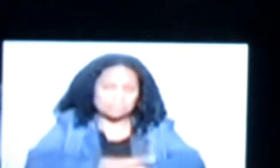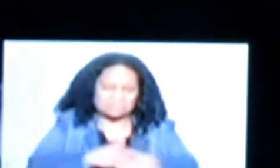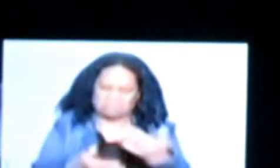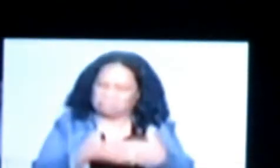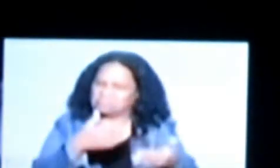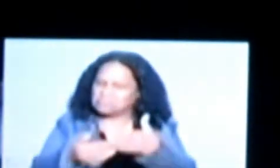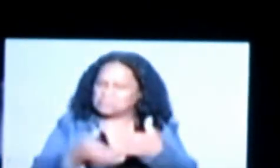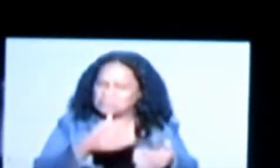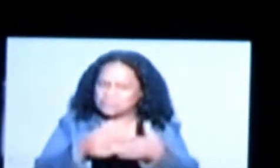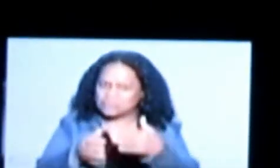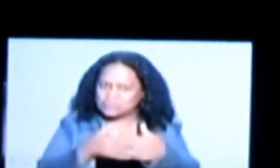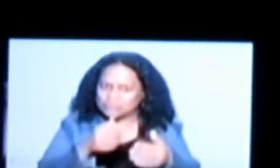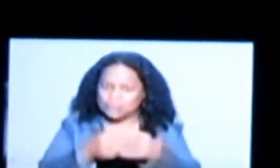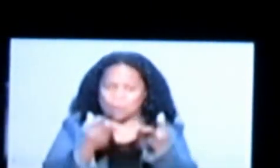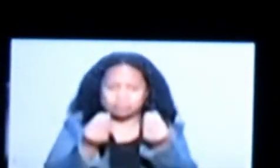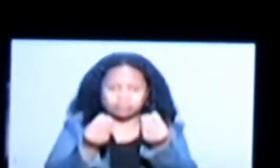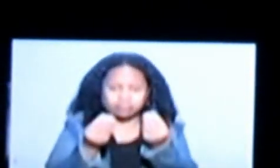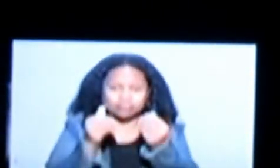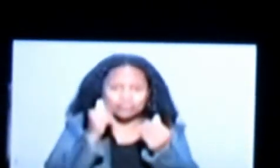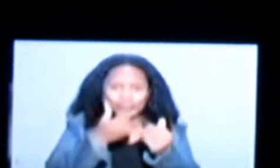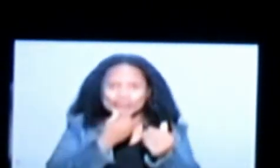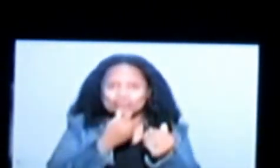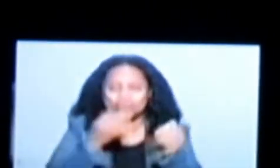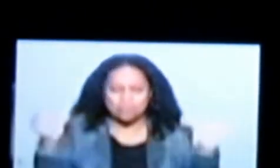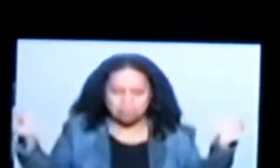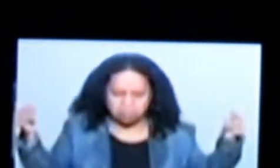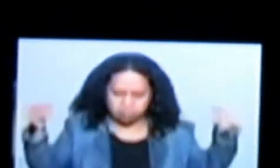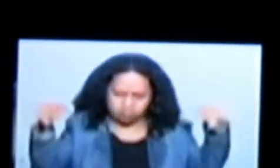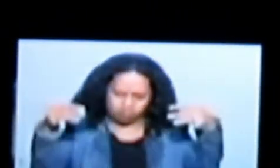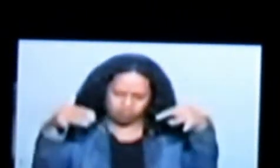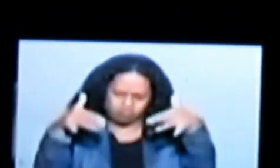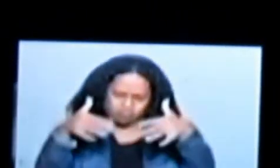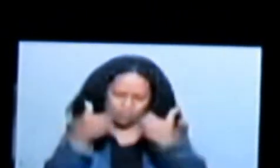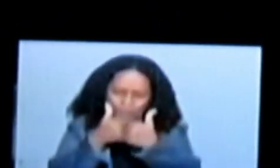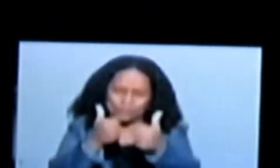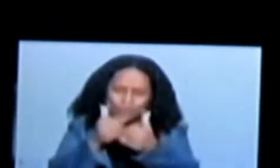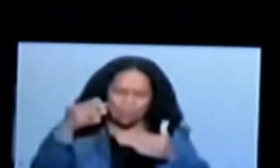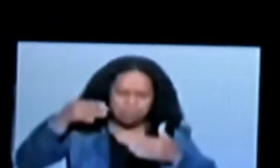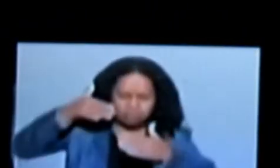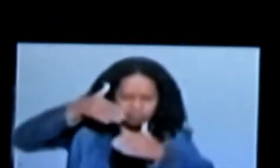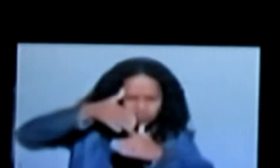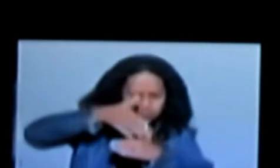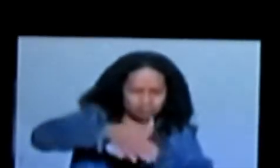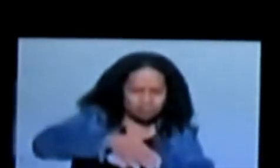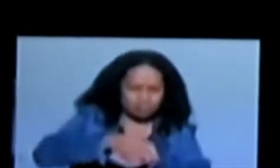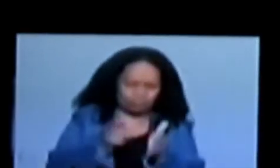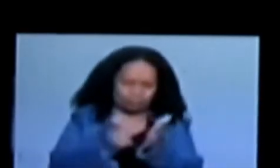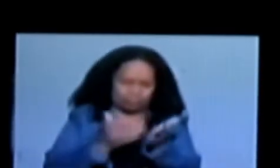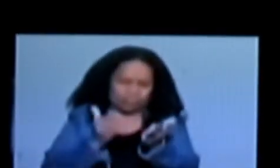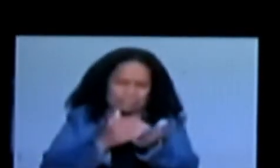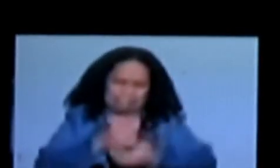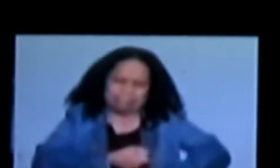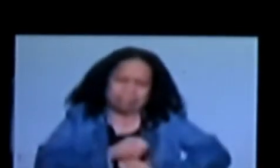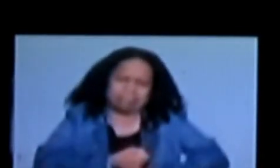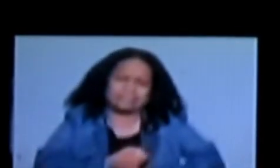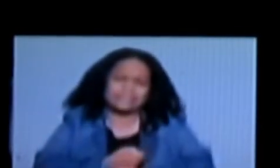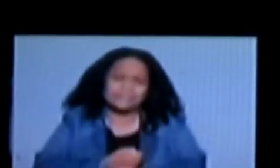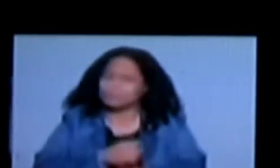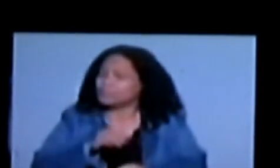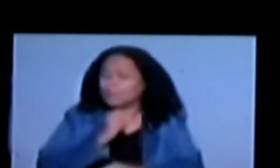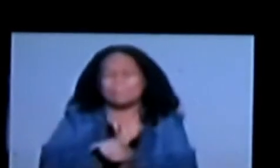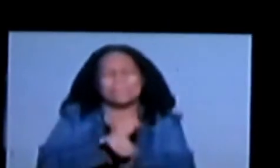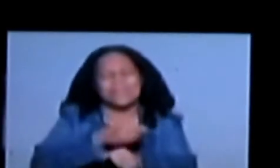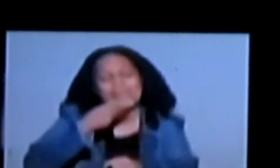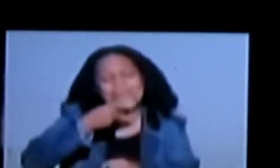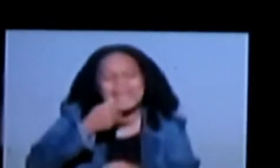Em uma parada qualquer, um enxame de garotos invadiu o ônibus. Vinham carregados de livros e cadernos e